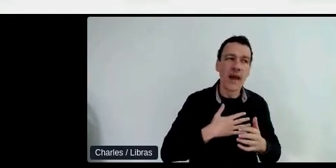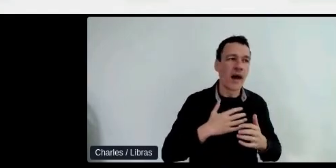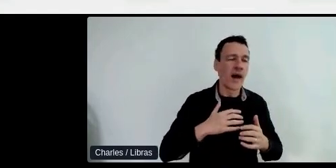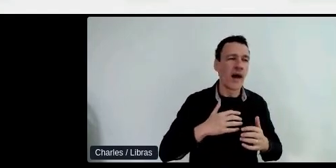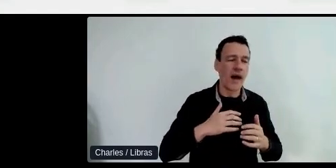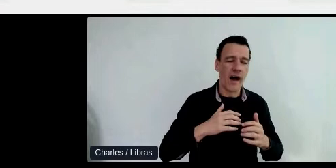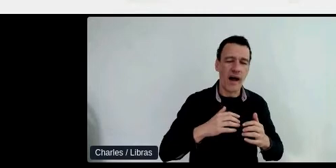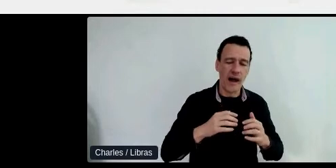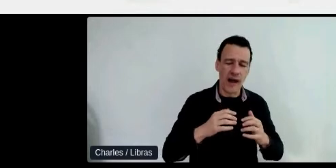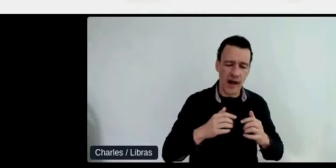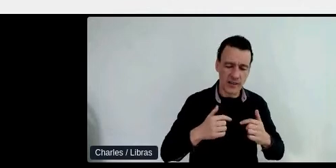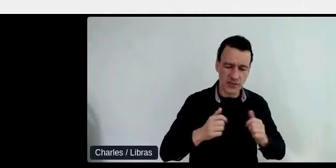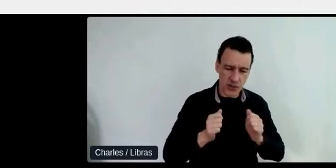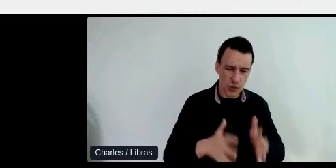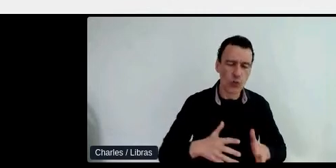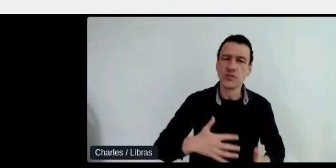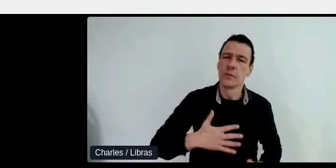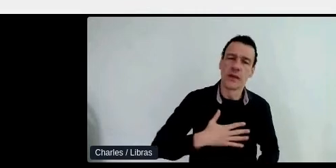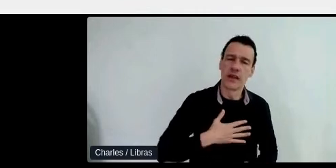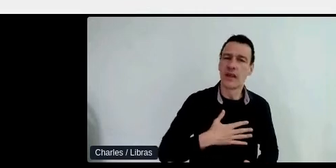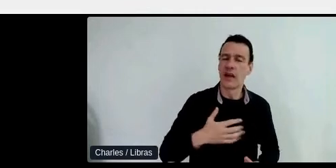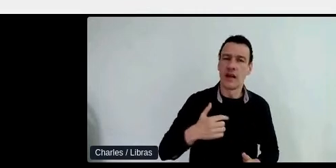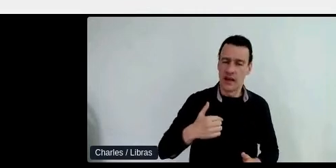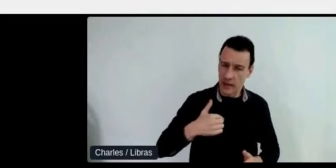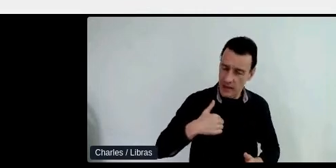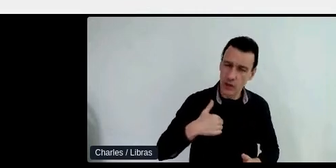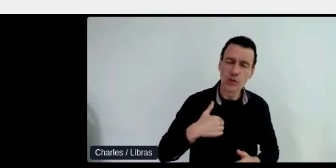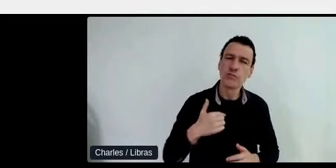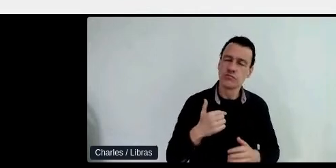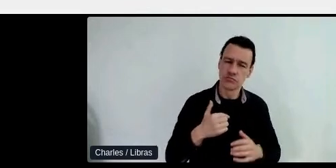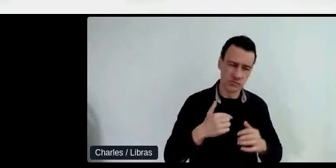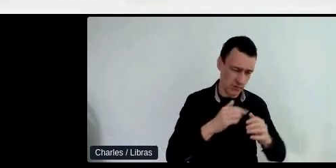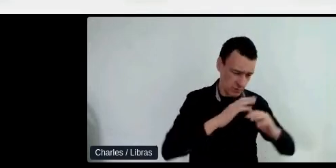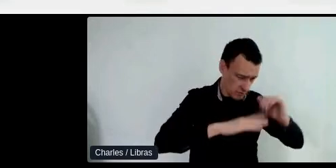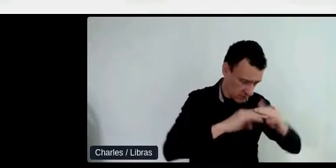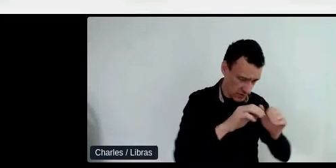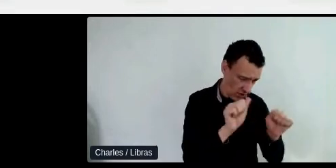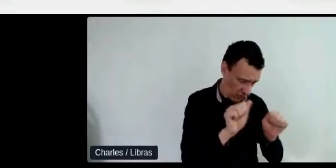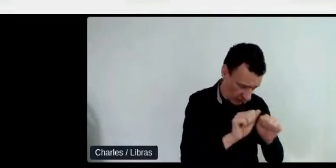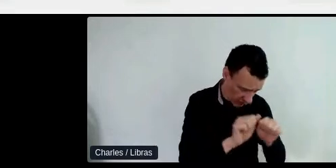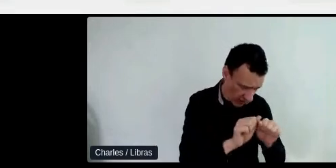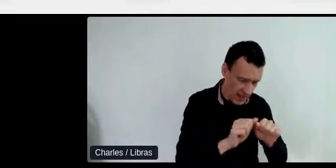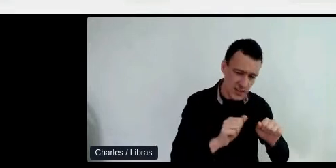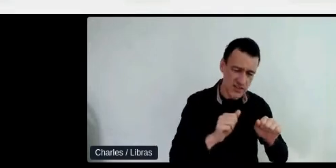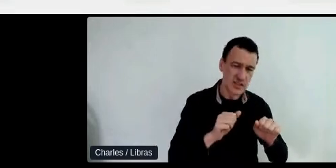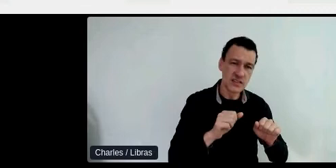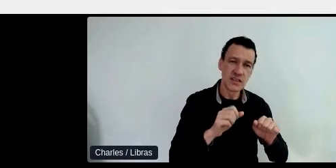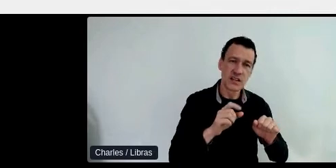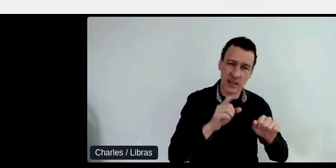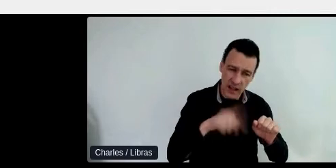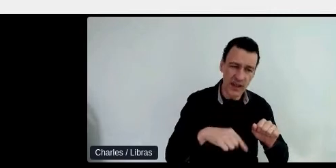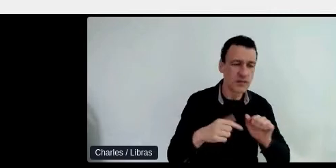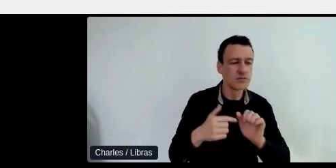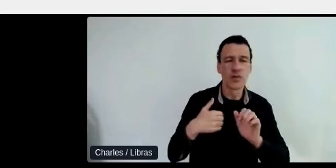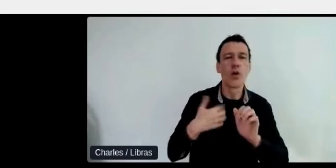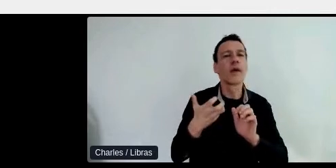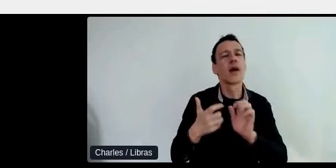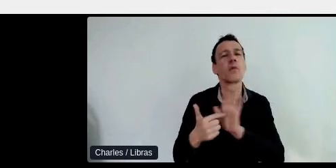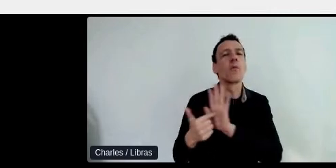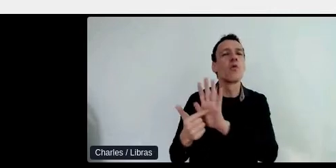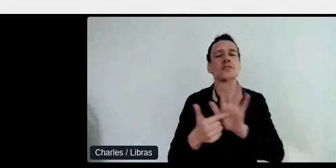fazendo tem a ver com o propósito do que eu estou querendo mostrar,